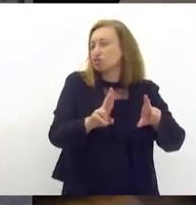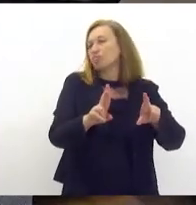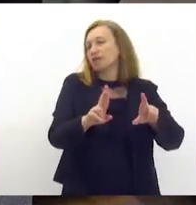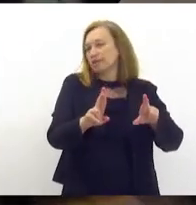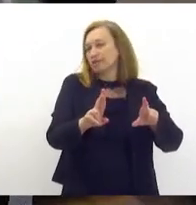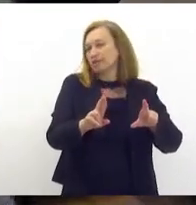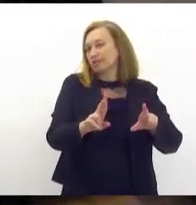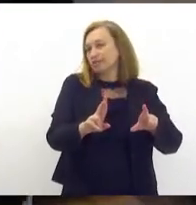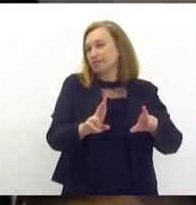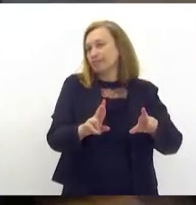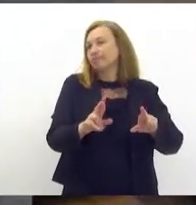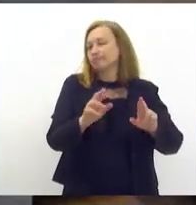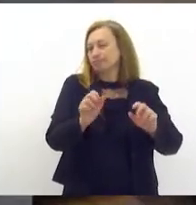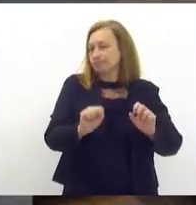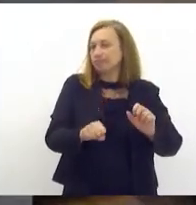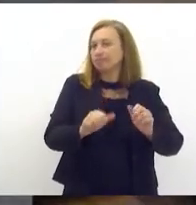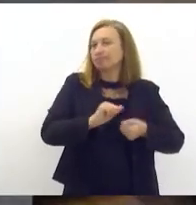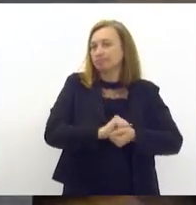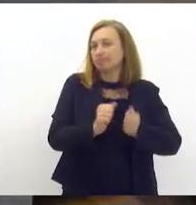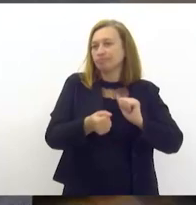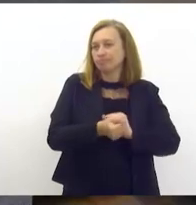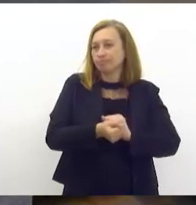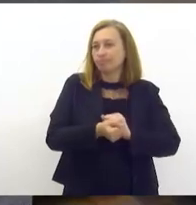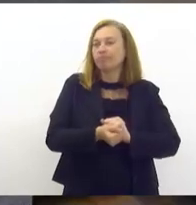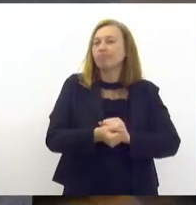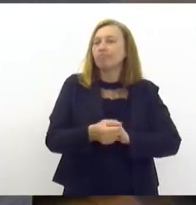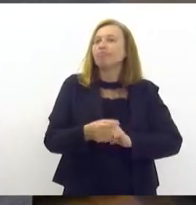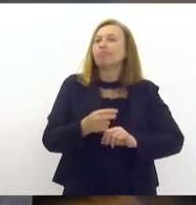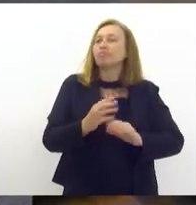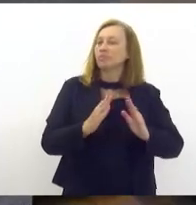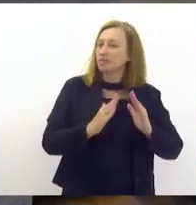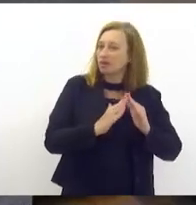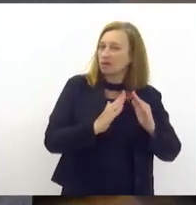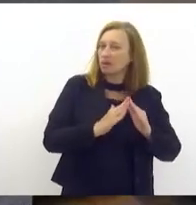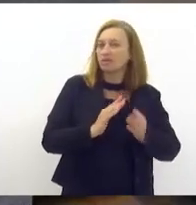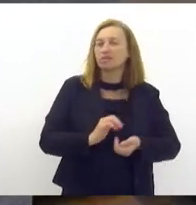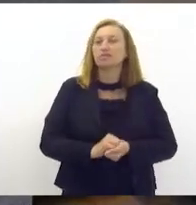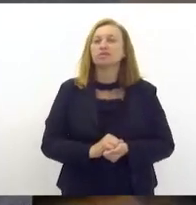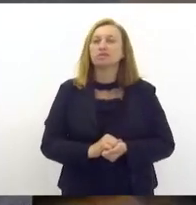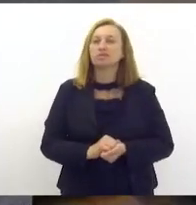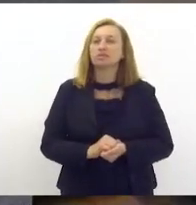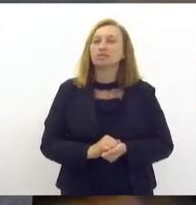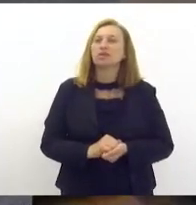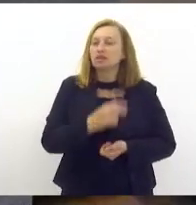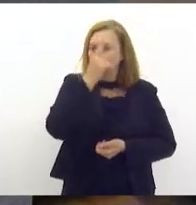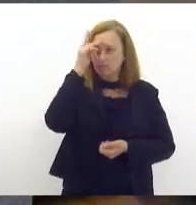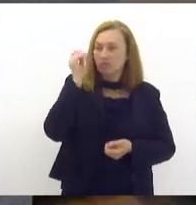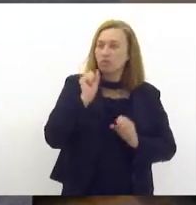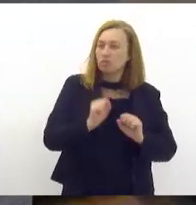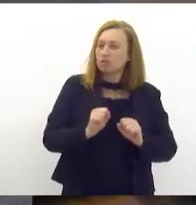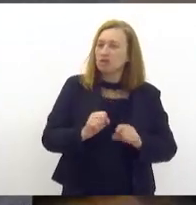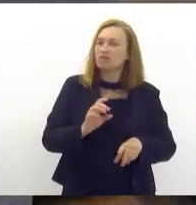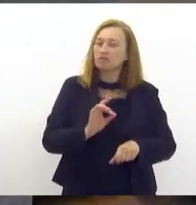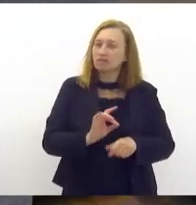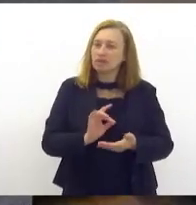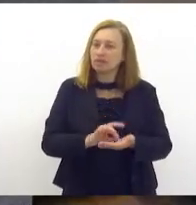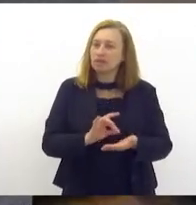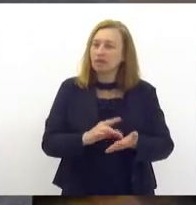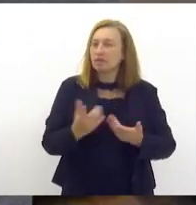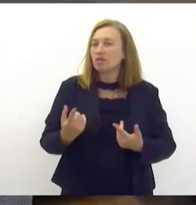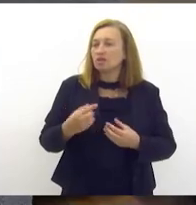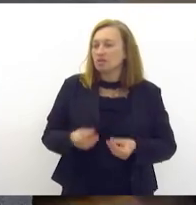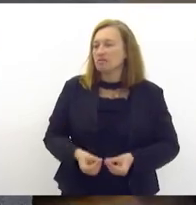deve haver uma adequação do produto, no caso a moradia, para essas pessoas poderem realmente... Você vai dar uma